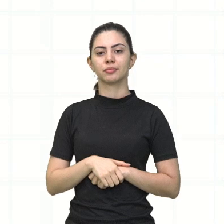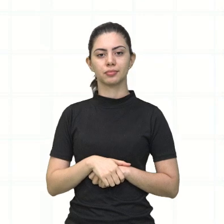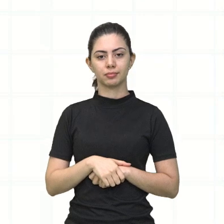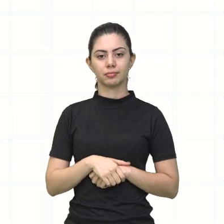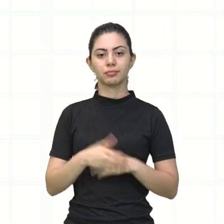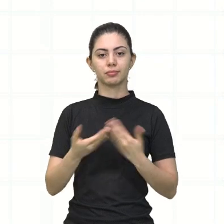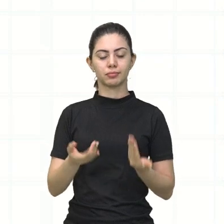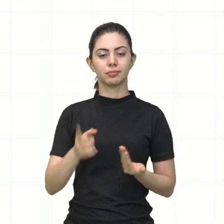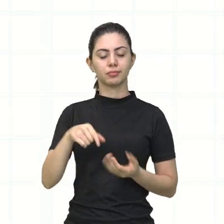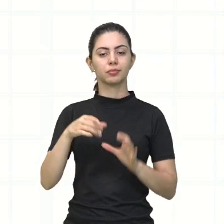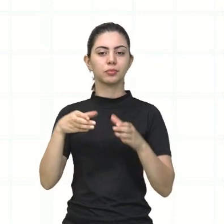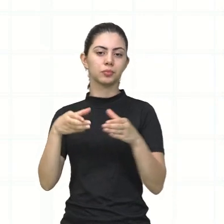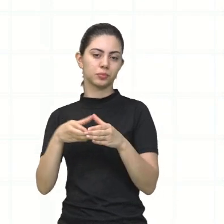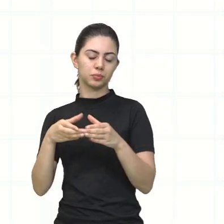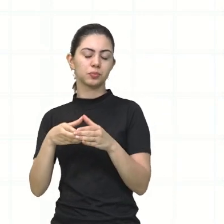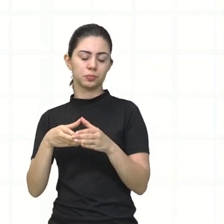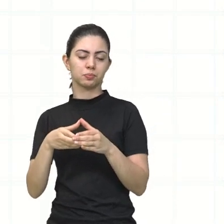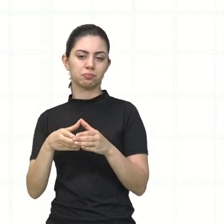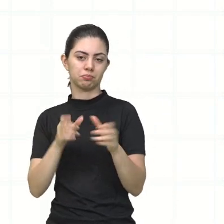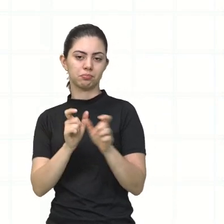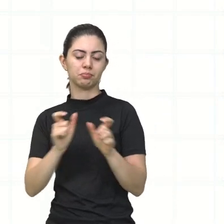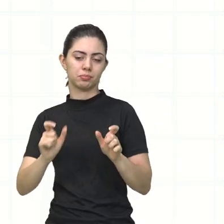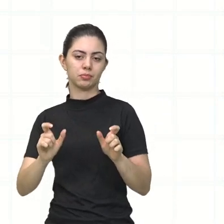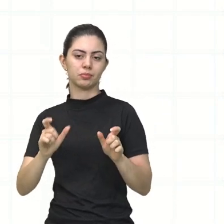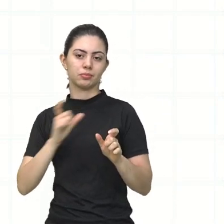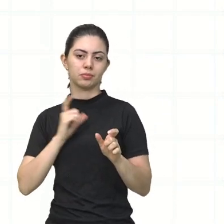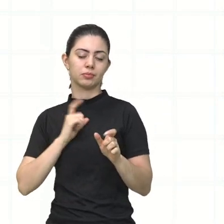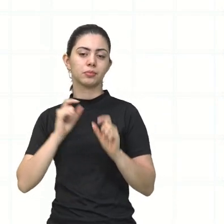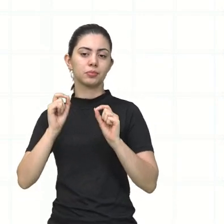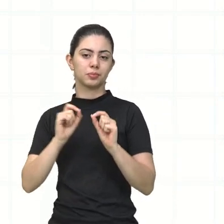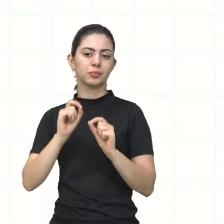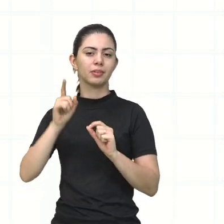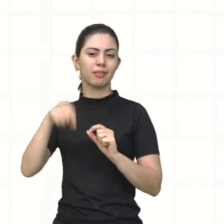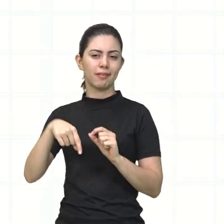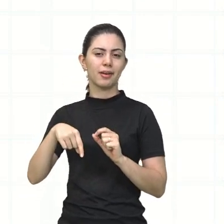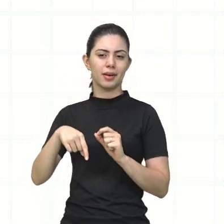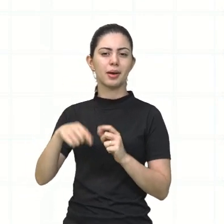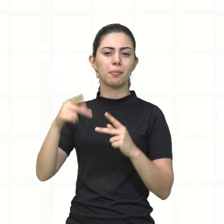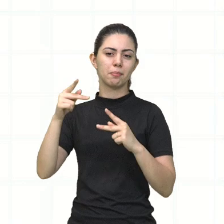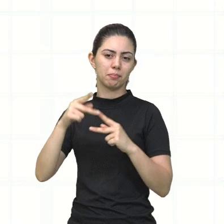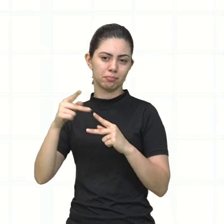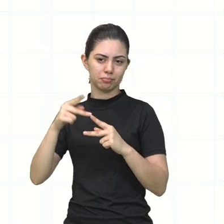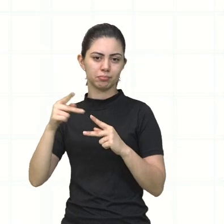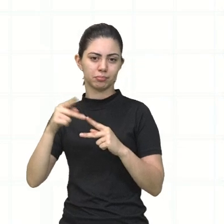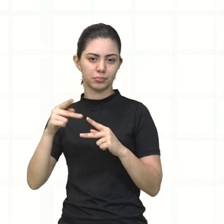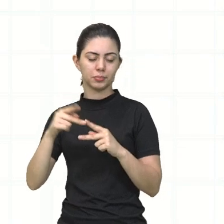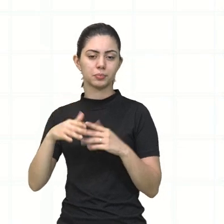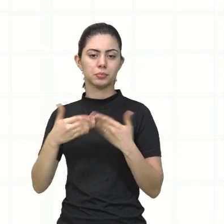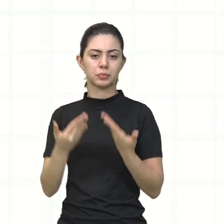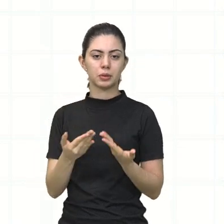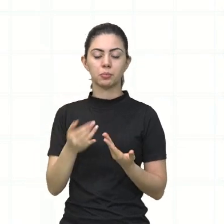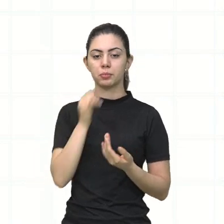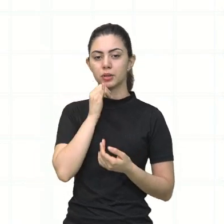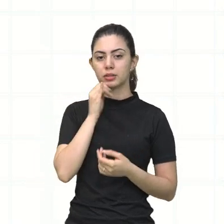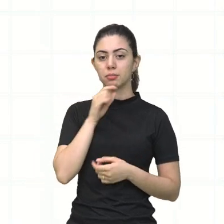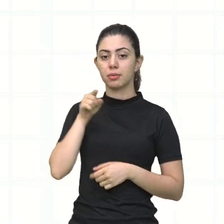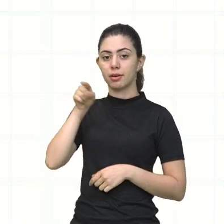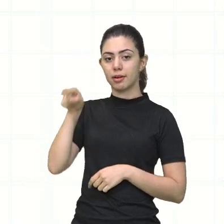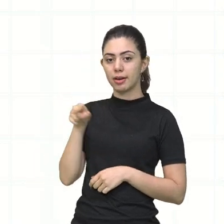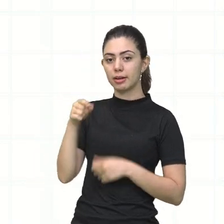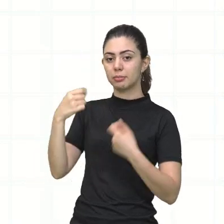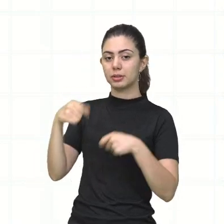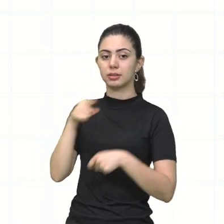Classe de palavras preposição, ela depende de que seus amigos a ajudem com o projeto. Responde a